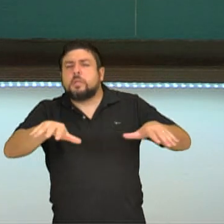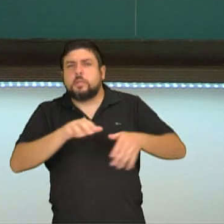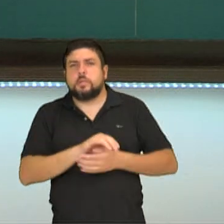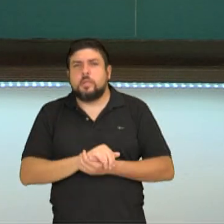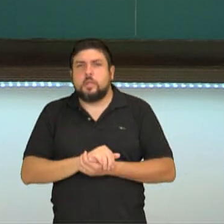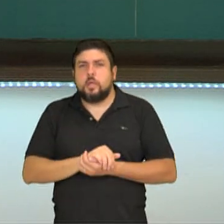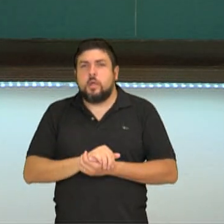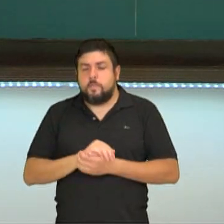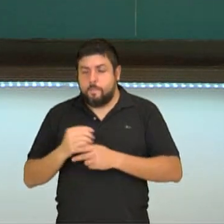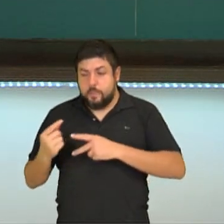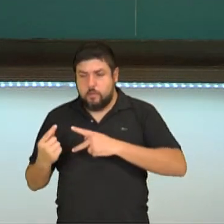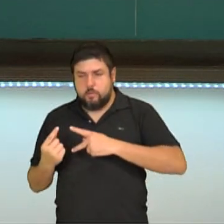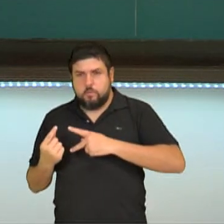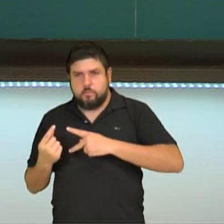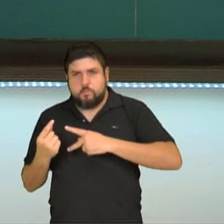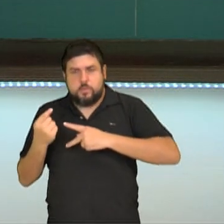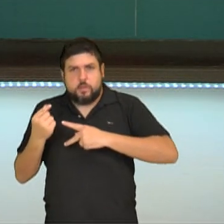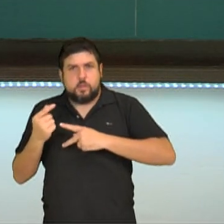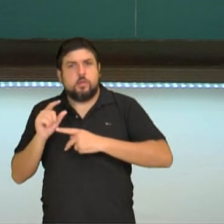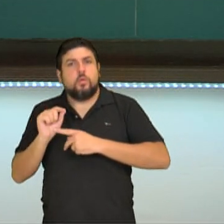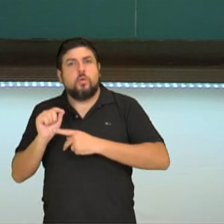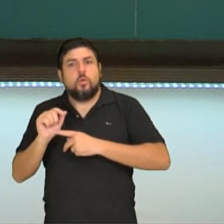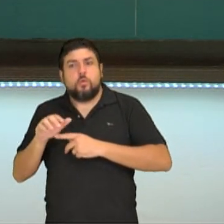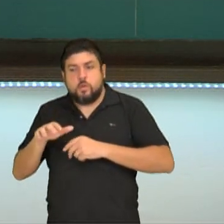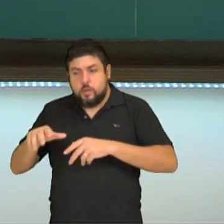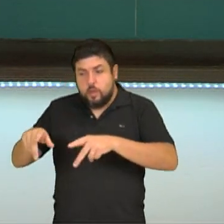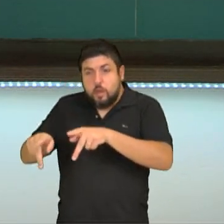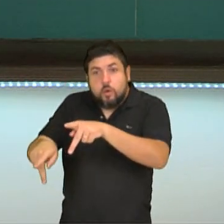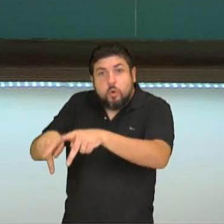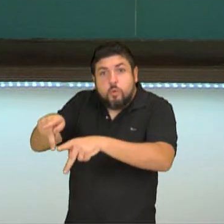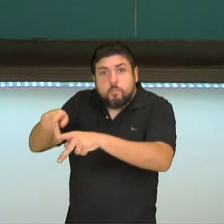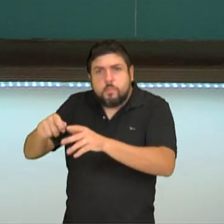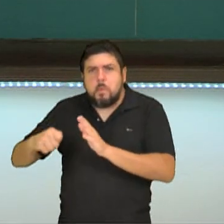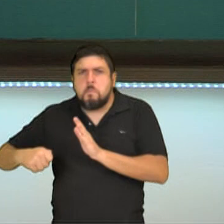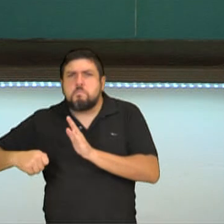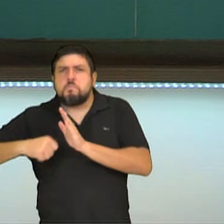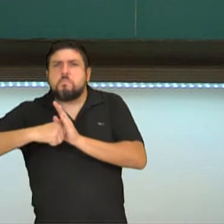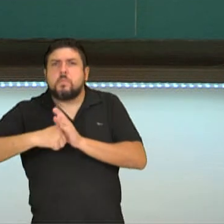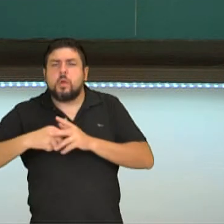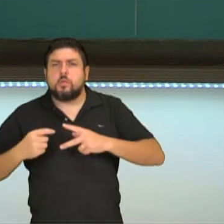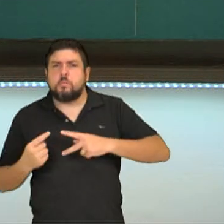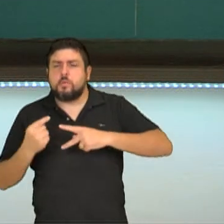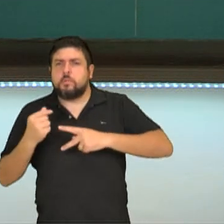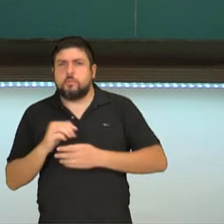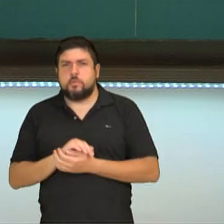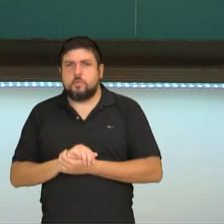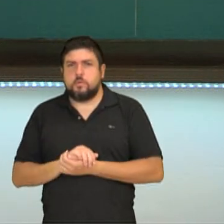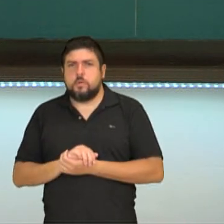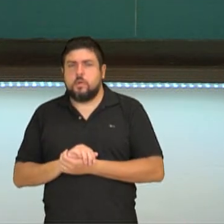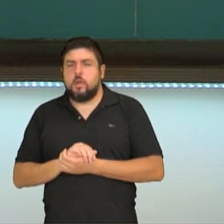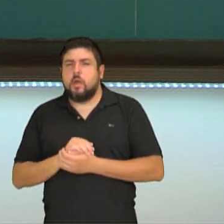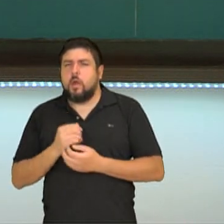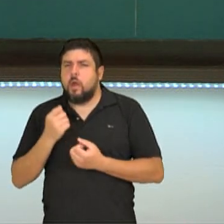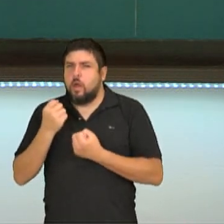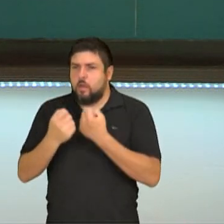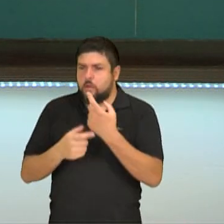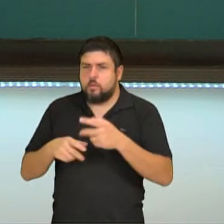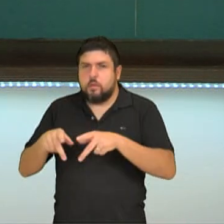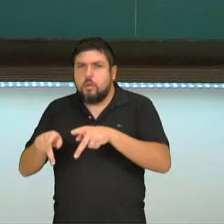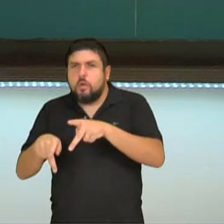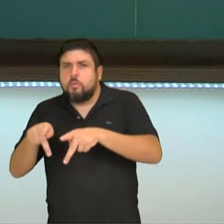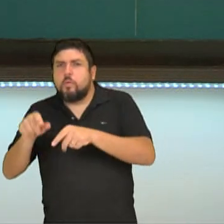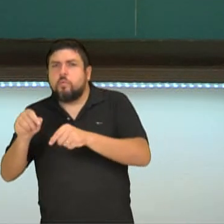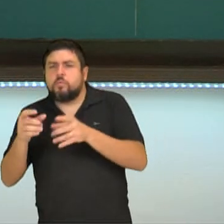E os patrícios eles começam a ser pressionados pelos plebeus. Em alguns momentos eles vão até abandonar o exército romano, o